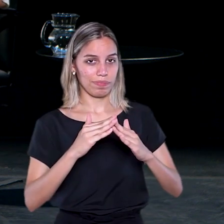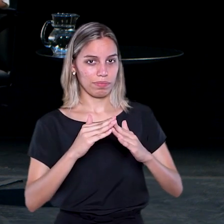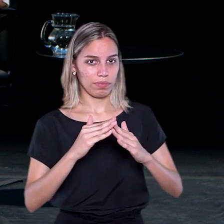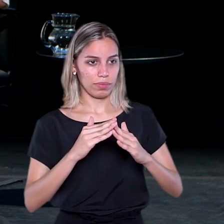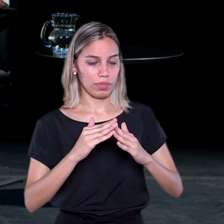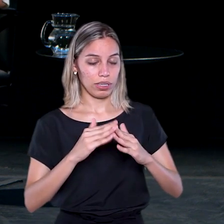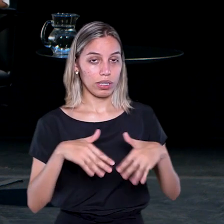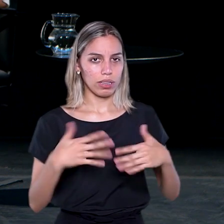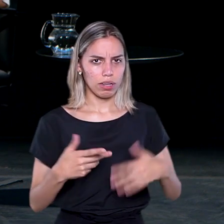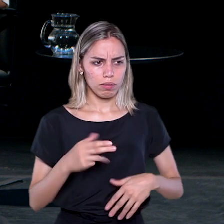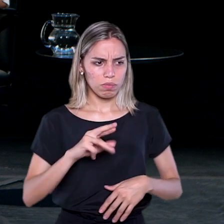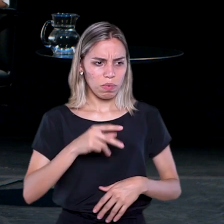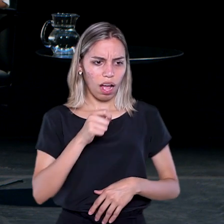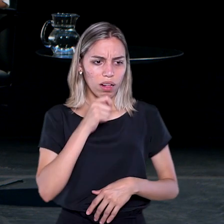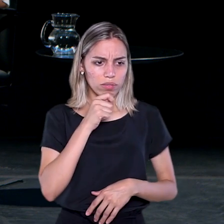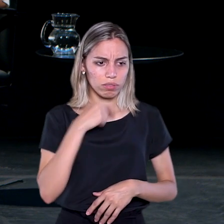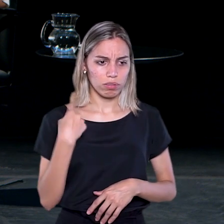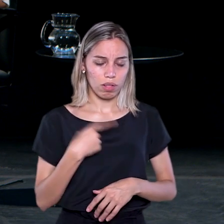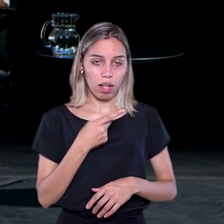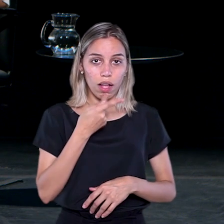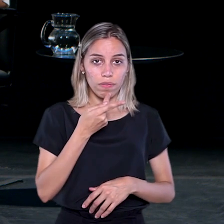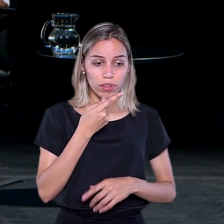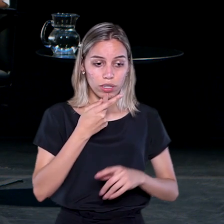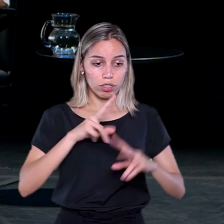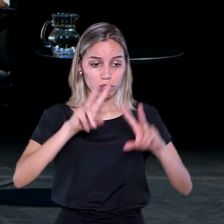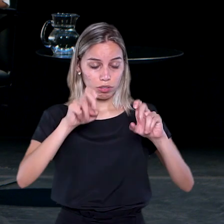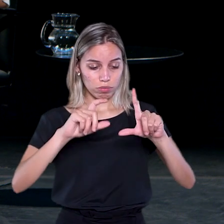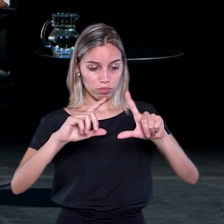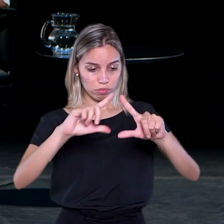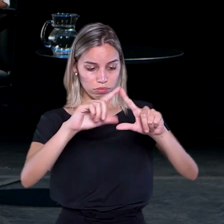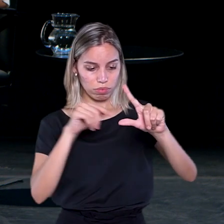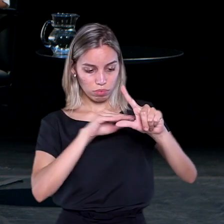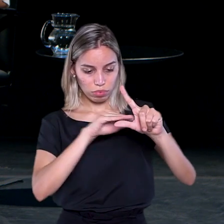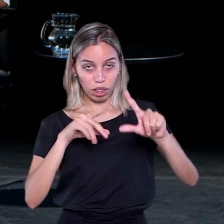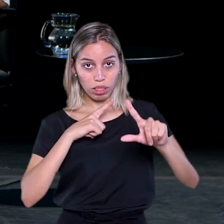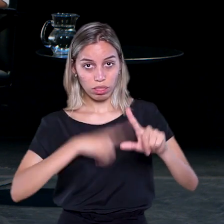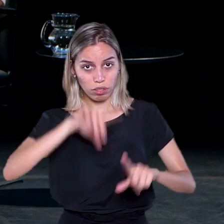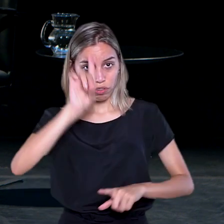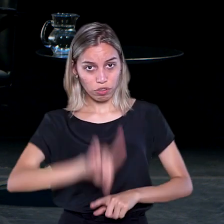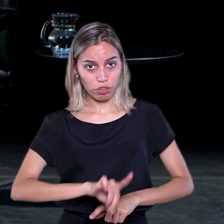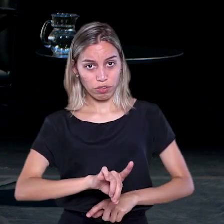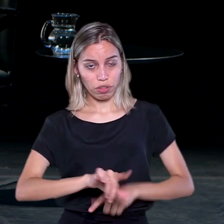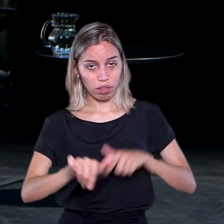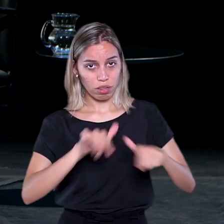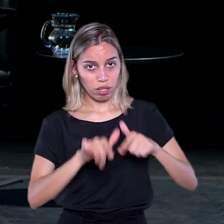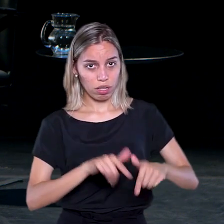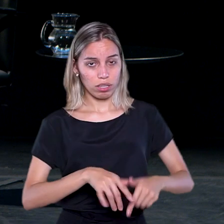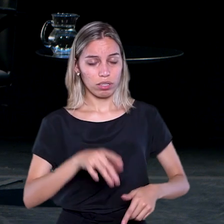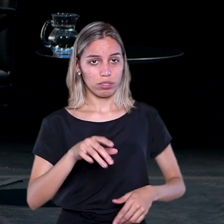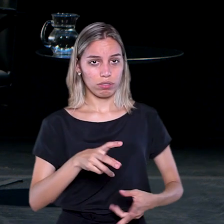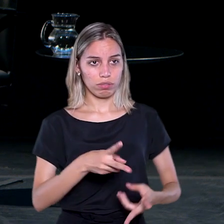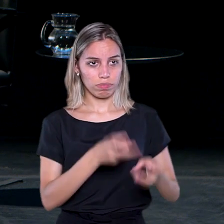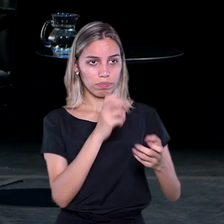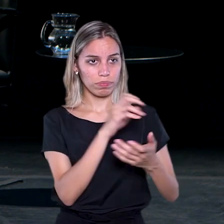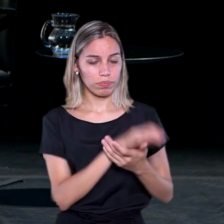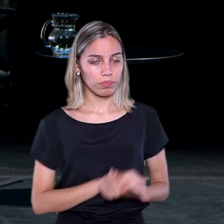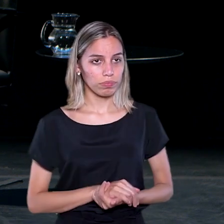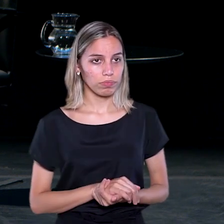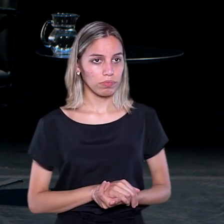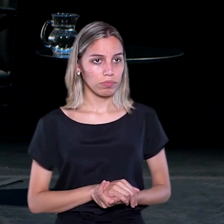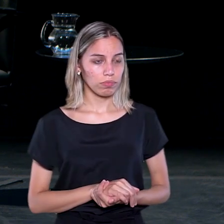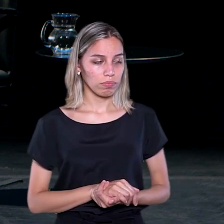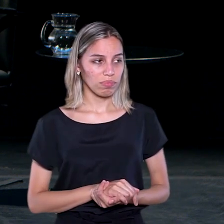toa que nós estamos falando praticamente da última categoria profissional a ter direitos trabalhistas reconhecidos. Só lembrar, quando foi? Não tenho a